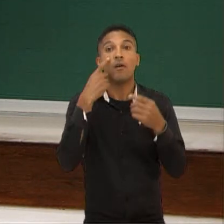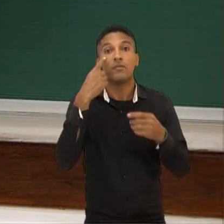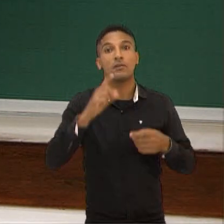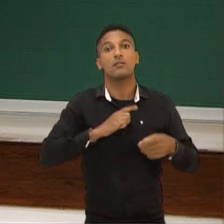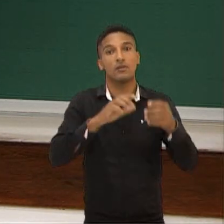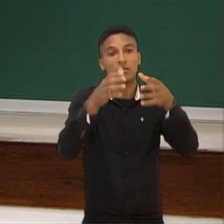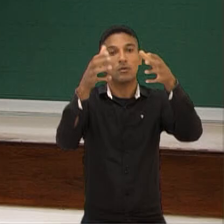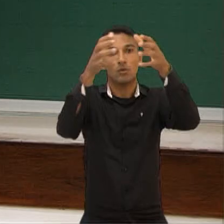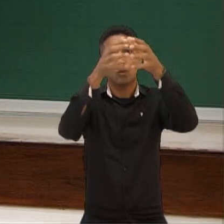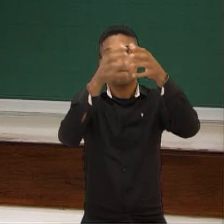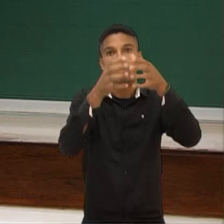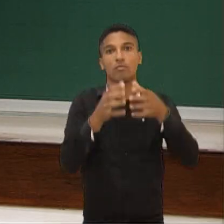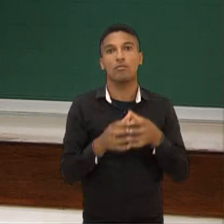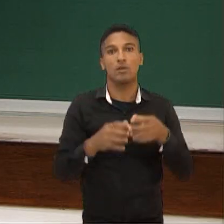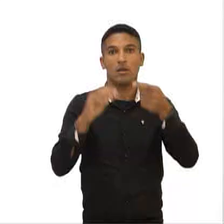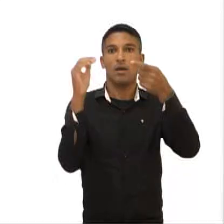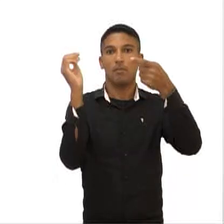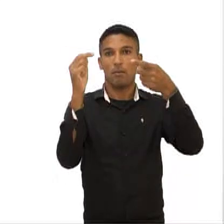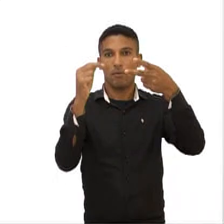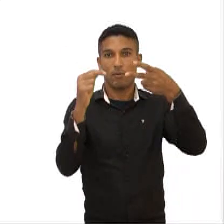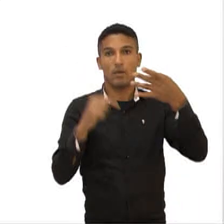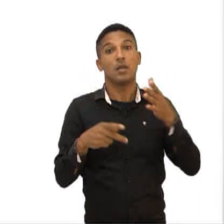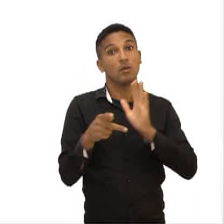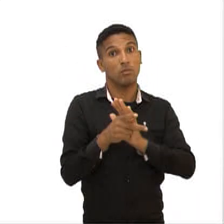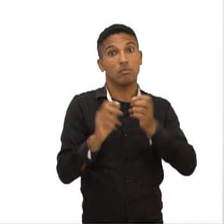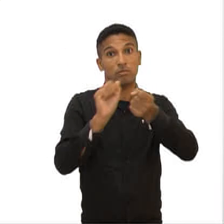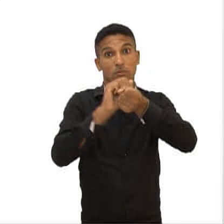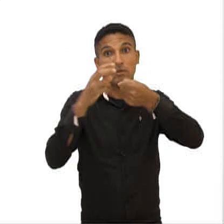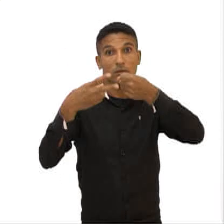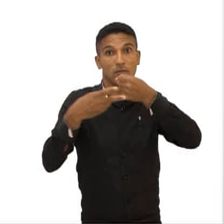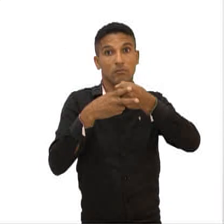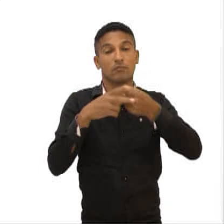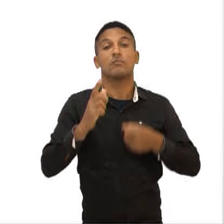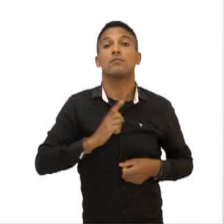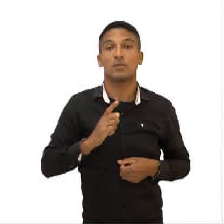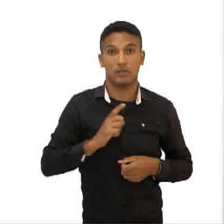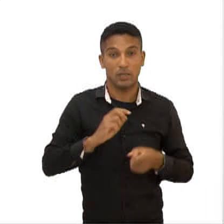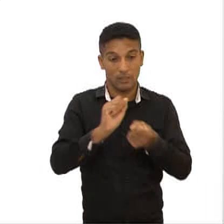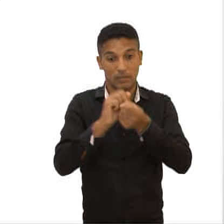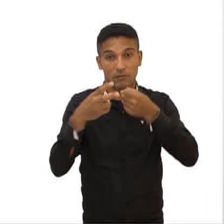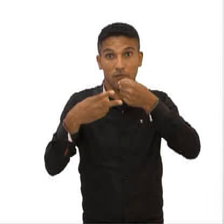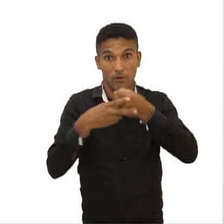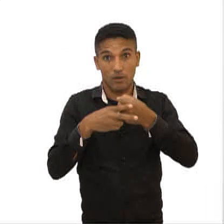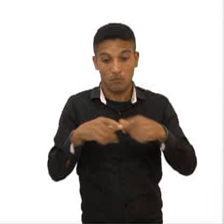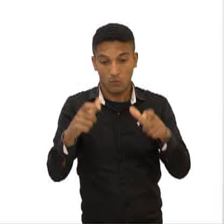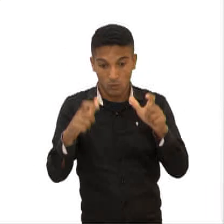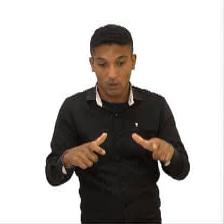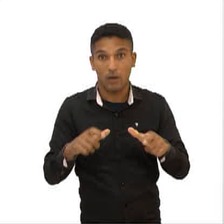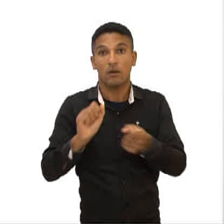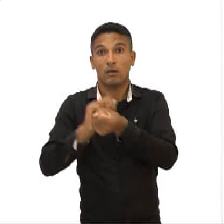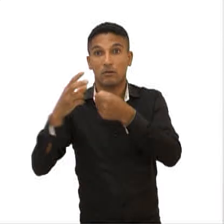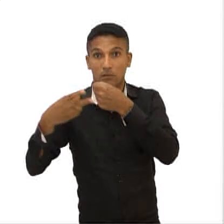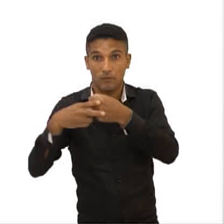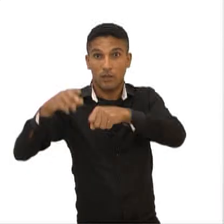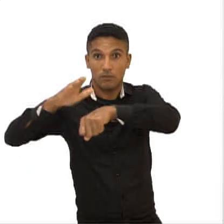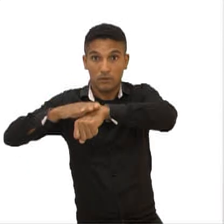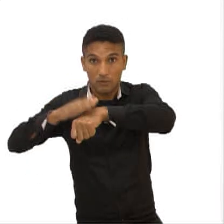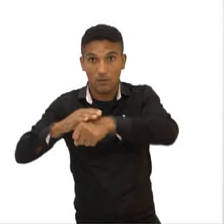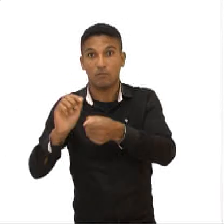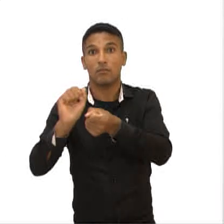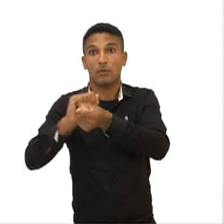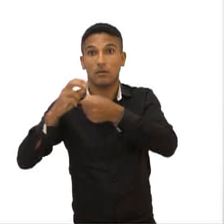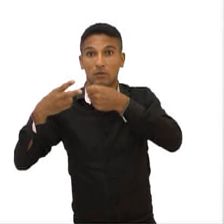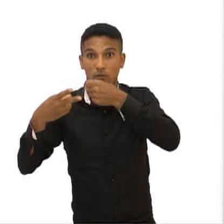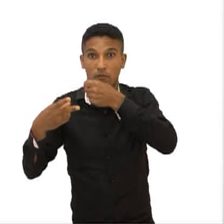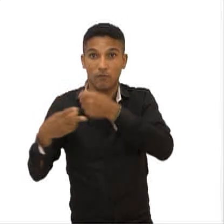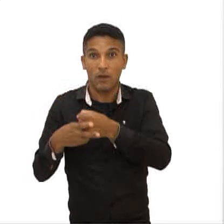classificação dos advérbios. Percebam que nós temos advérbios de lugar, de tempo, de modo, de quantidade,